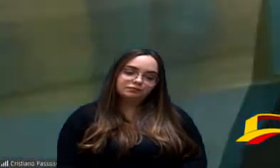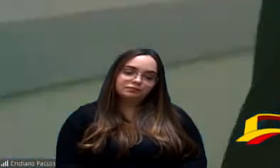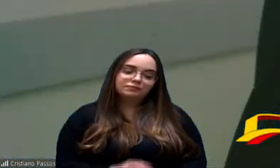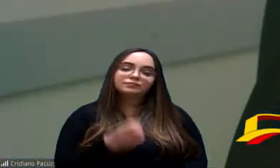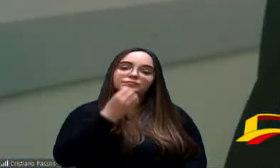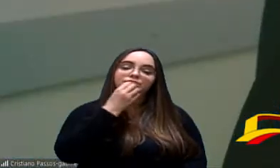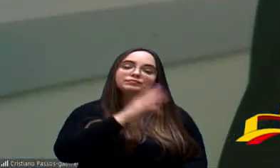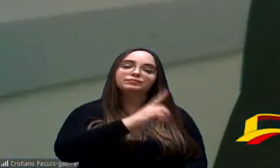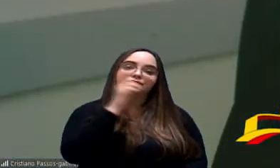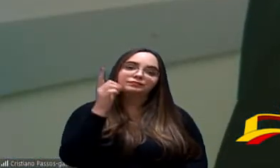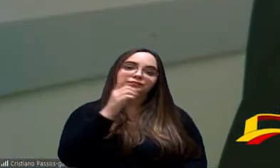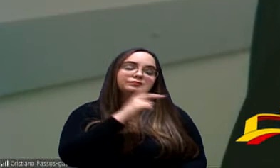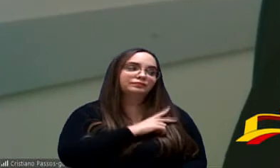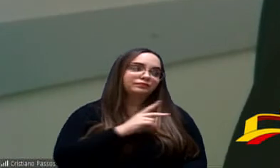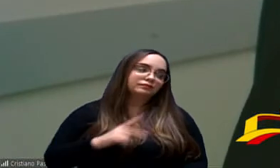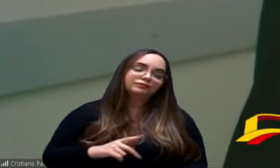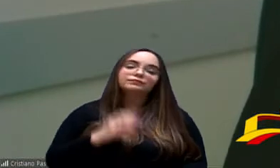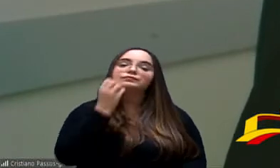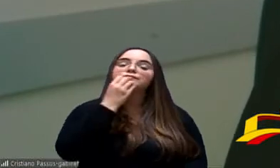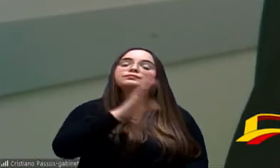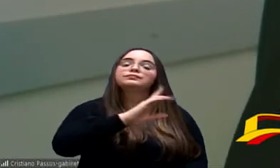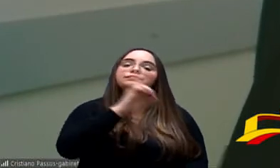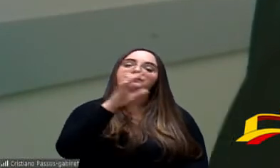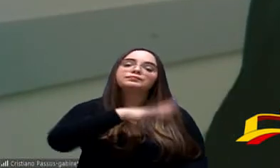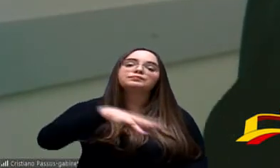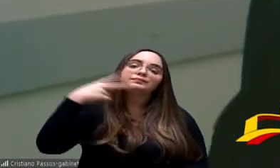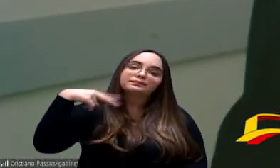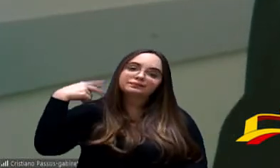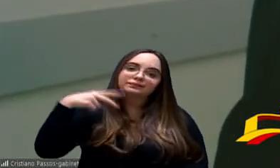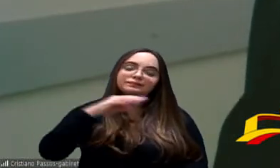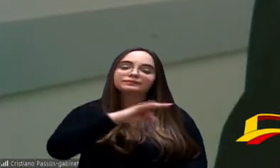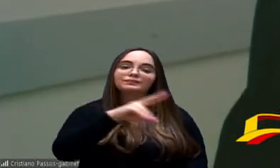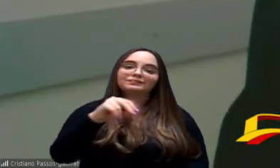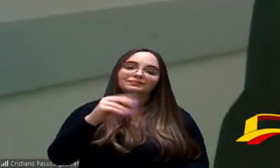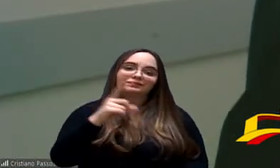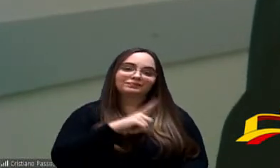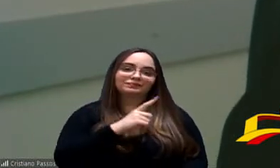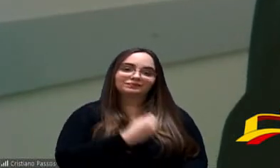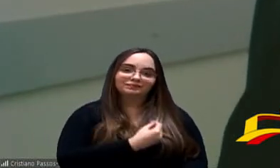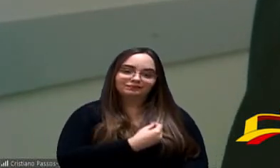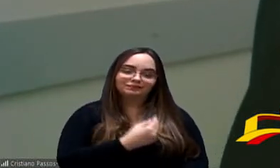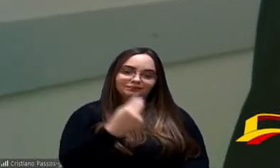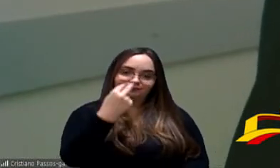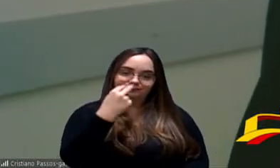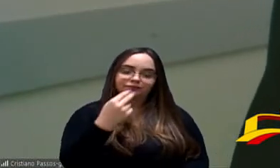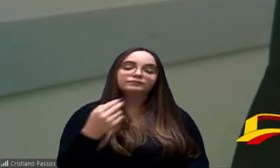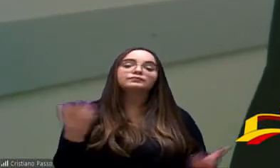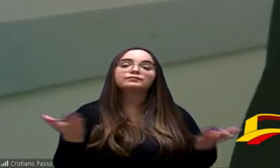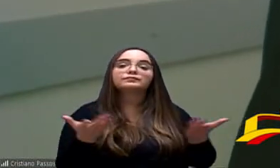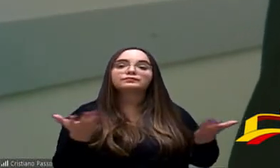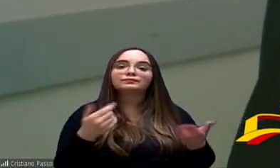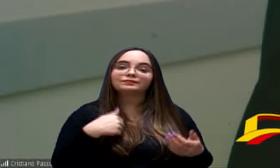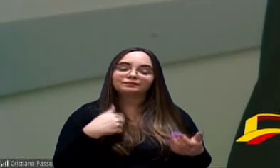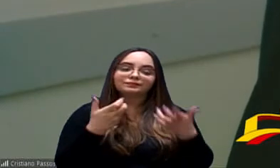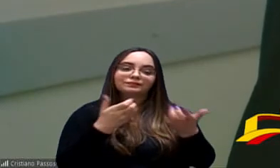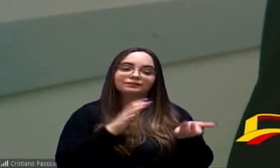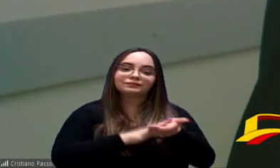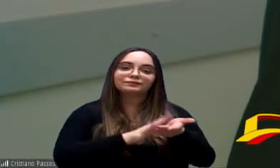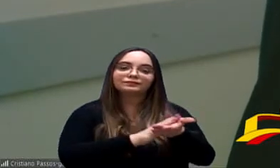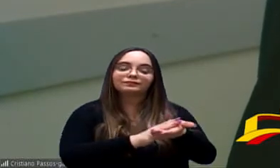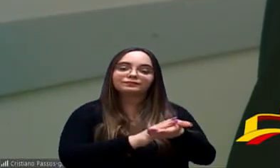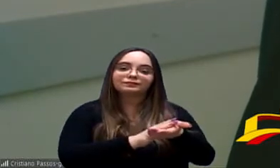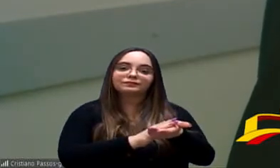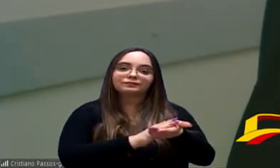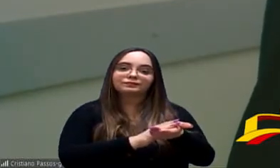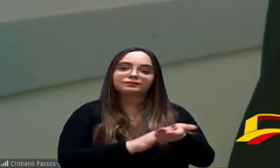Bom dia, senhor presidente, bom dia, senhores vereadores e vereadoras, todos que acompanham. Meu voto de congratulações hoje, senhor presidente,